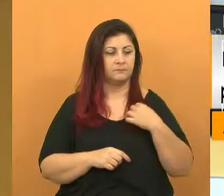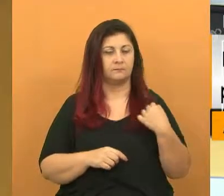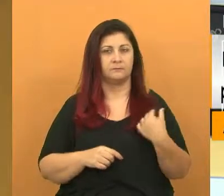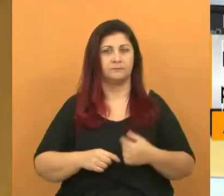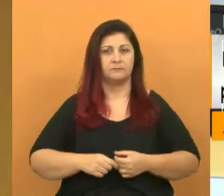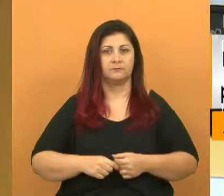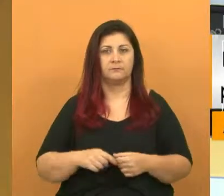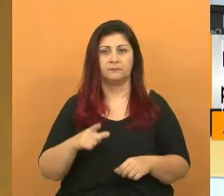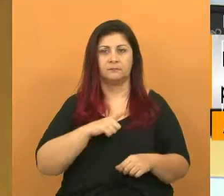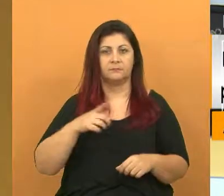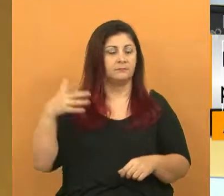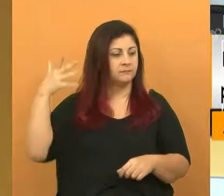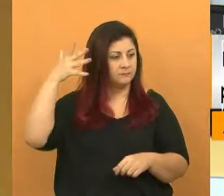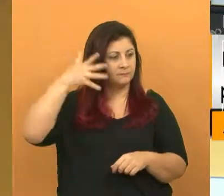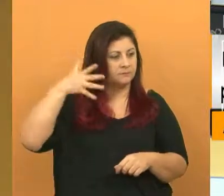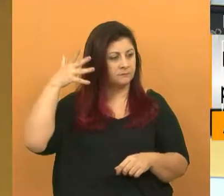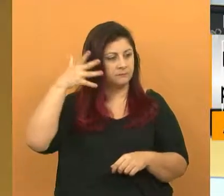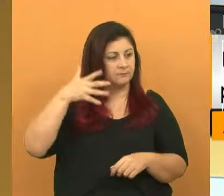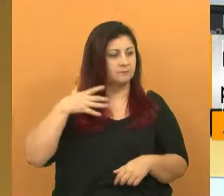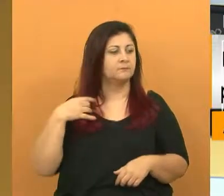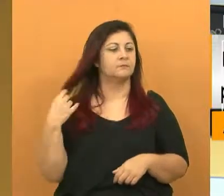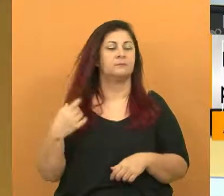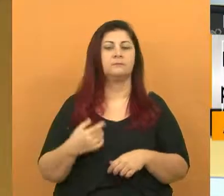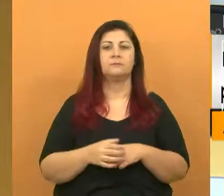Fizemos as palestras aqui na Câmara,